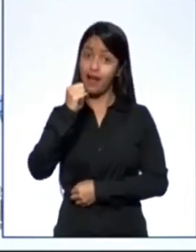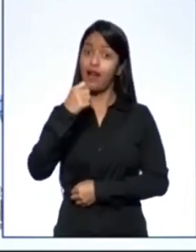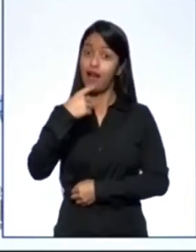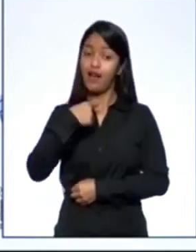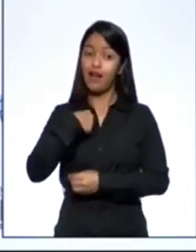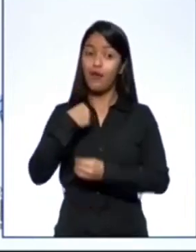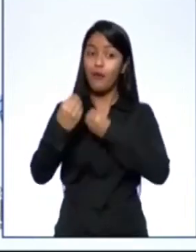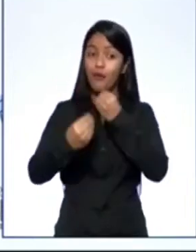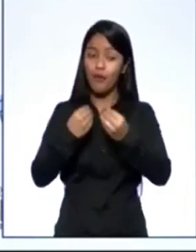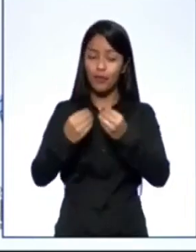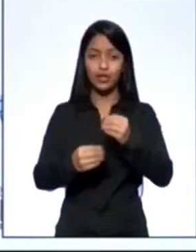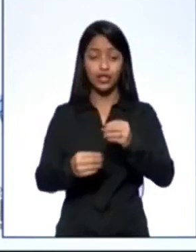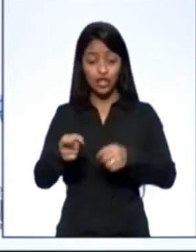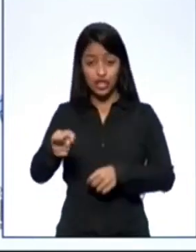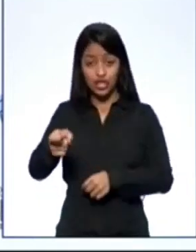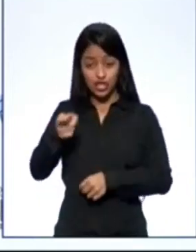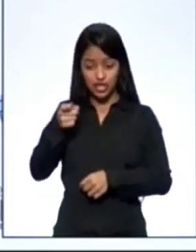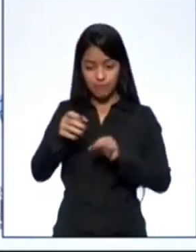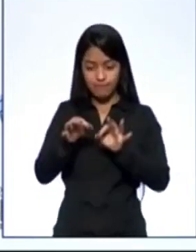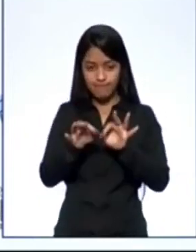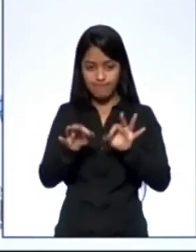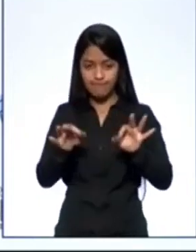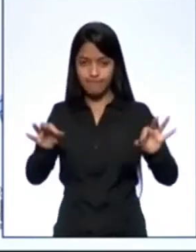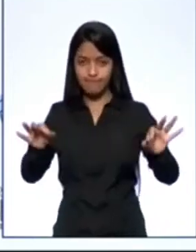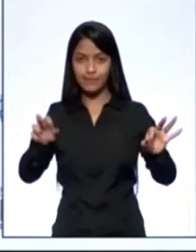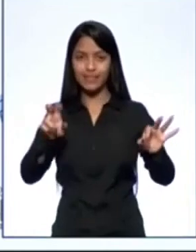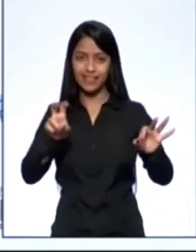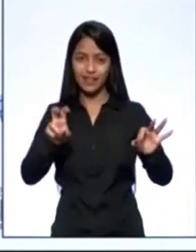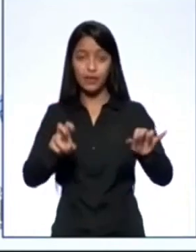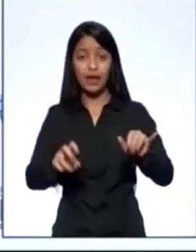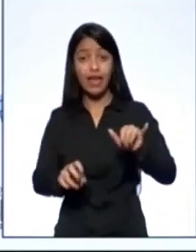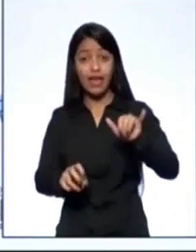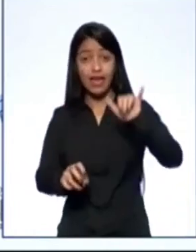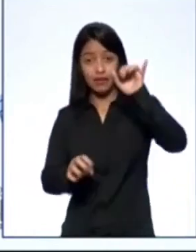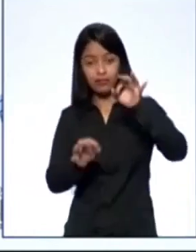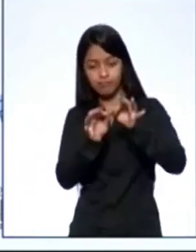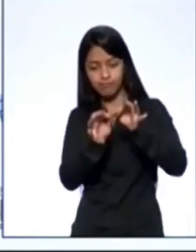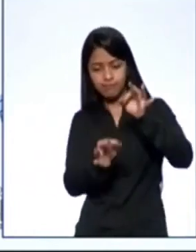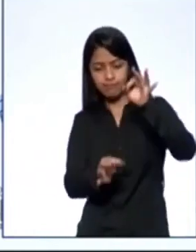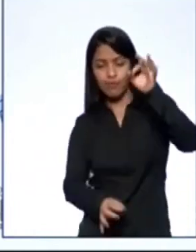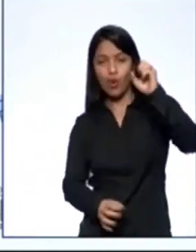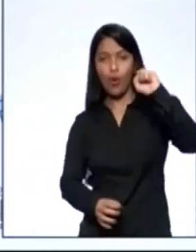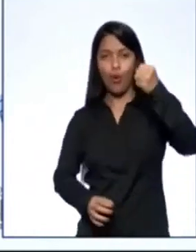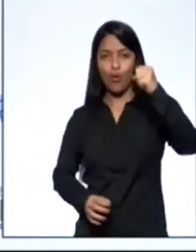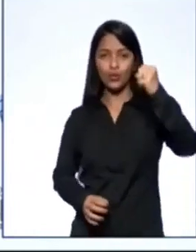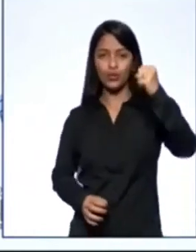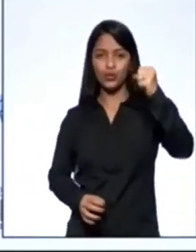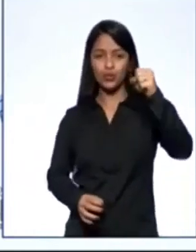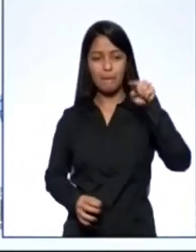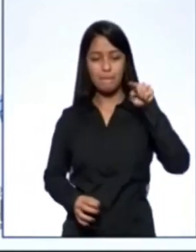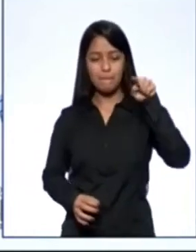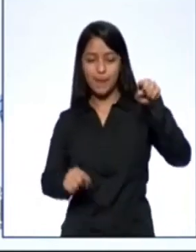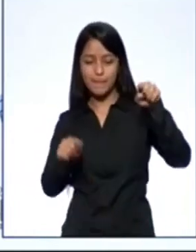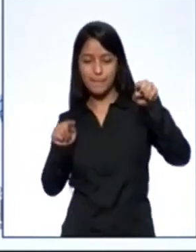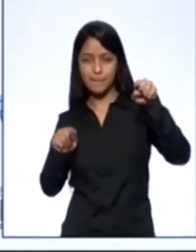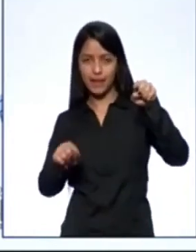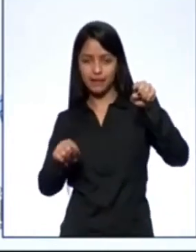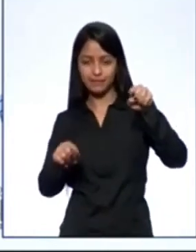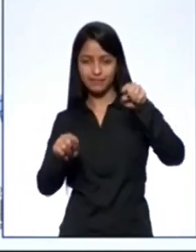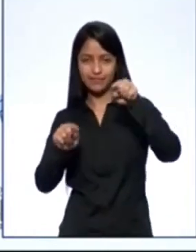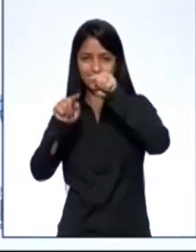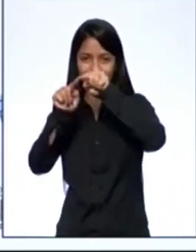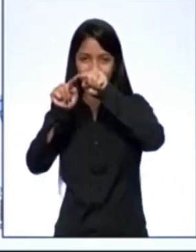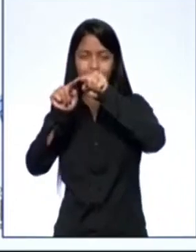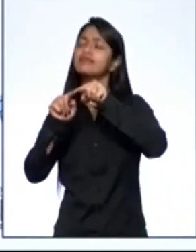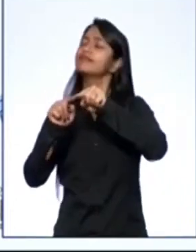cinco no X8 no isso aí por exemplo gente né eu posso fazer um fd7 Claro